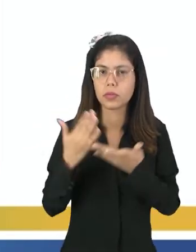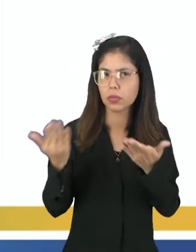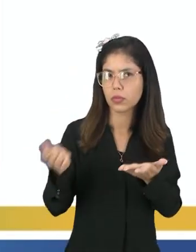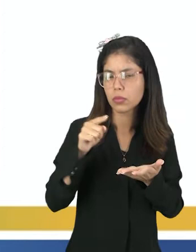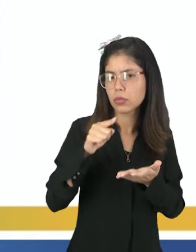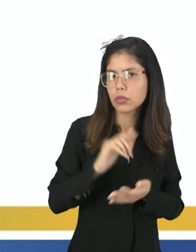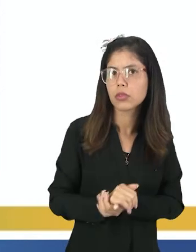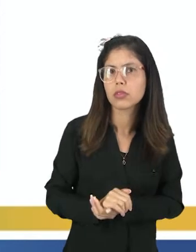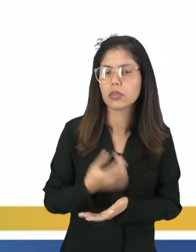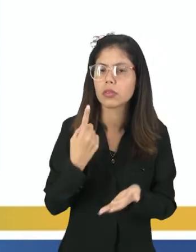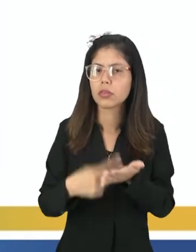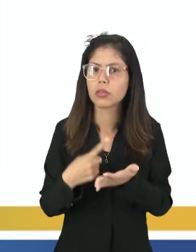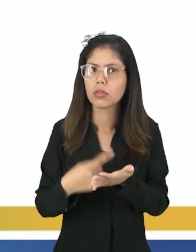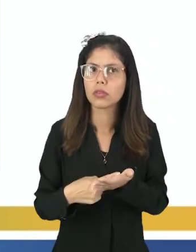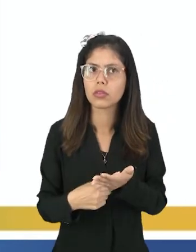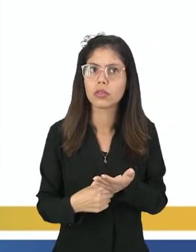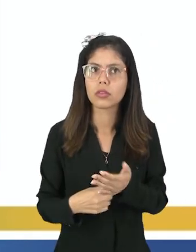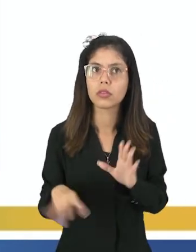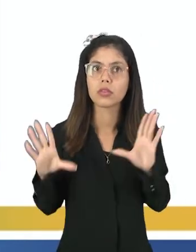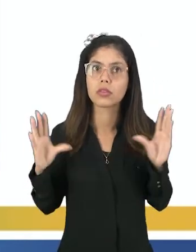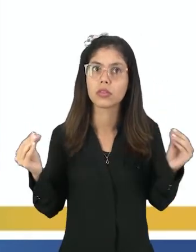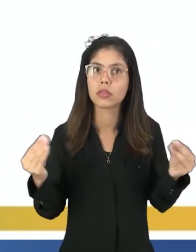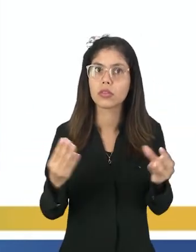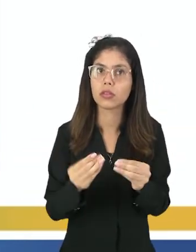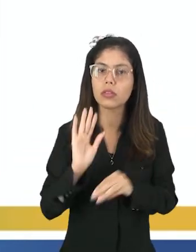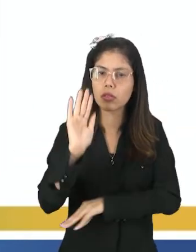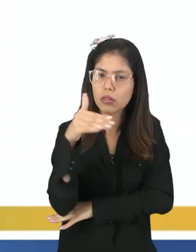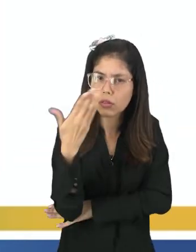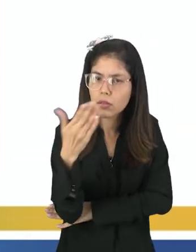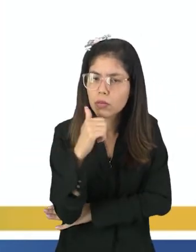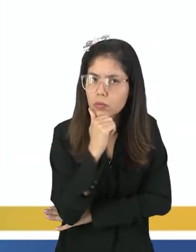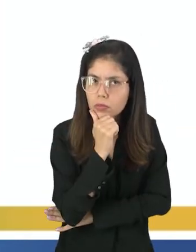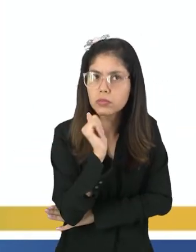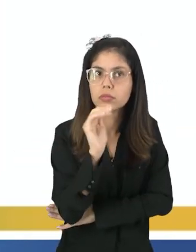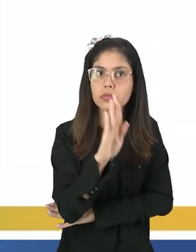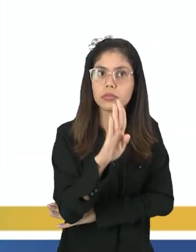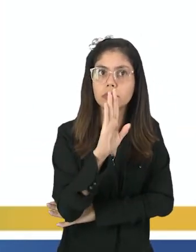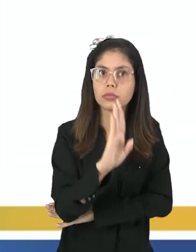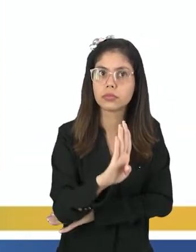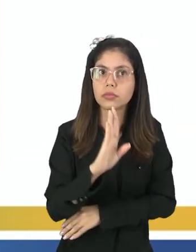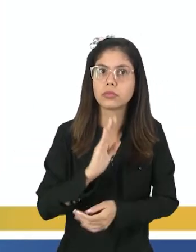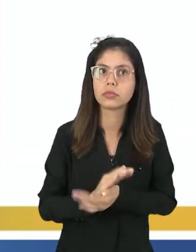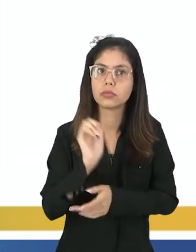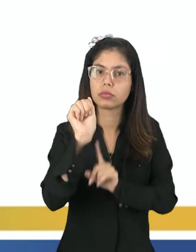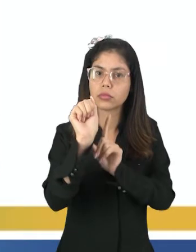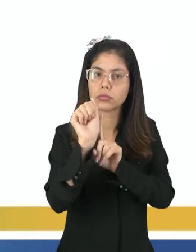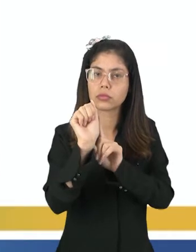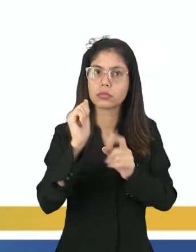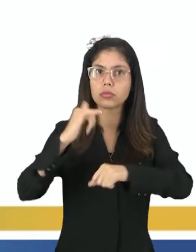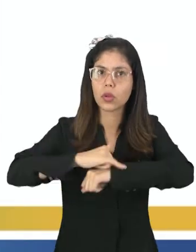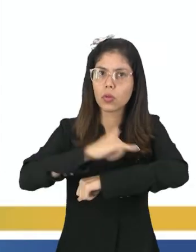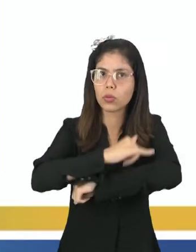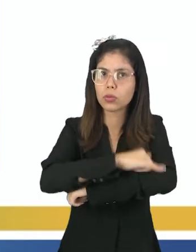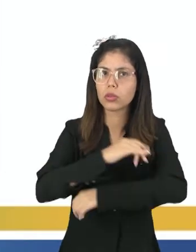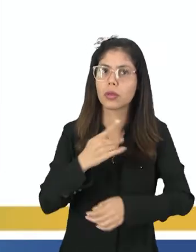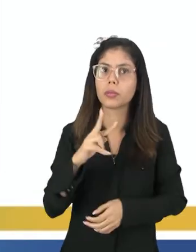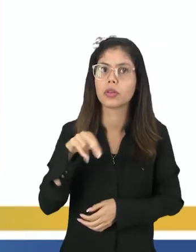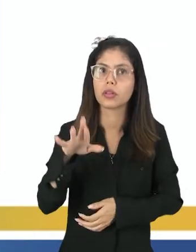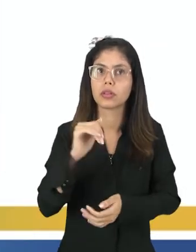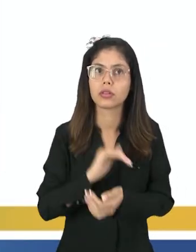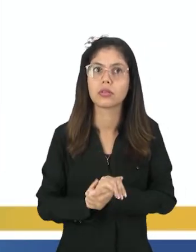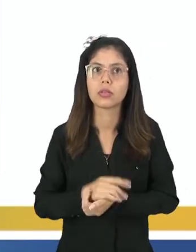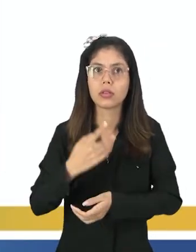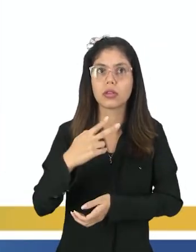aí, são consideradas substâncias inorgânicas quais desses itens? Na letra A nós temos lipídios e